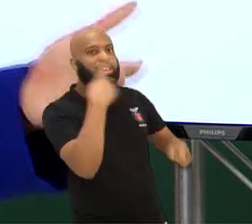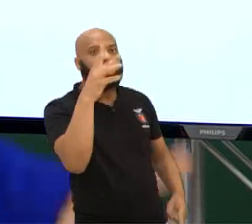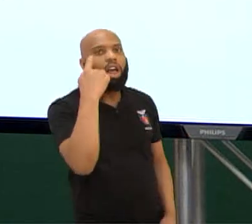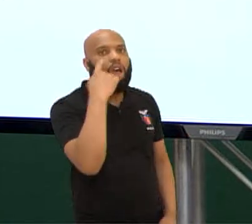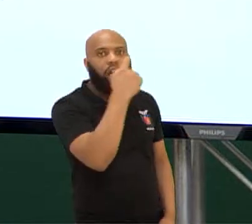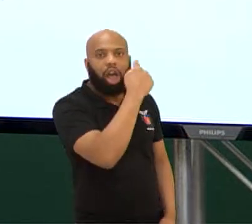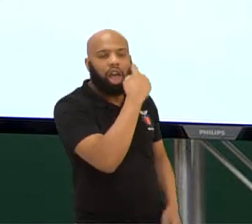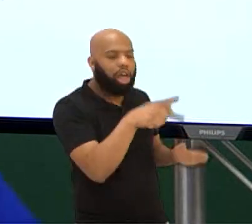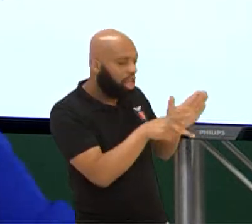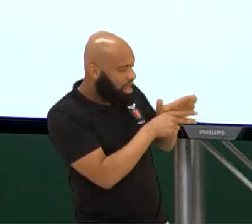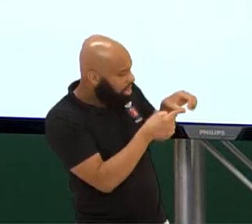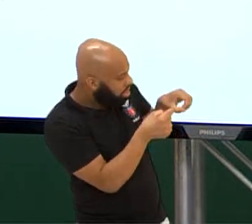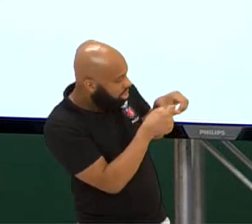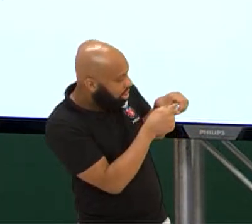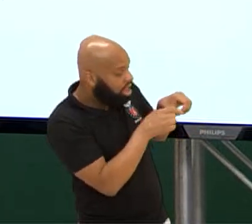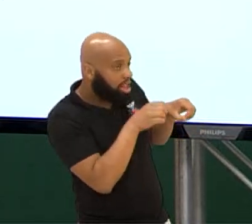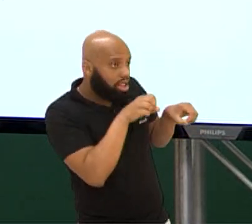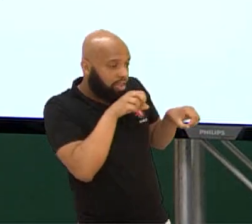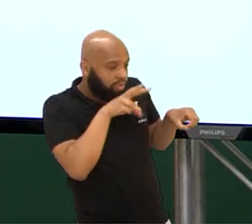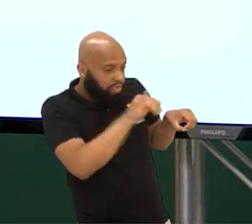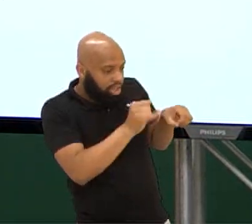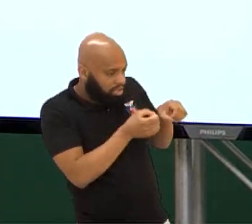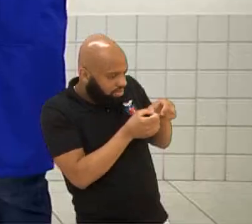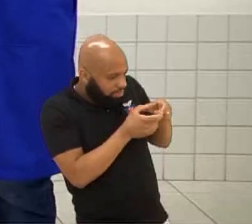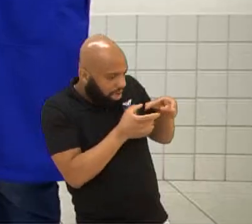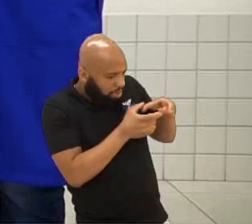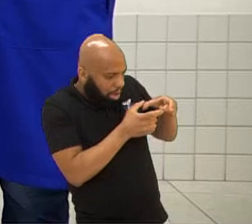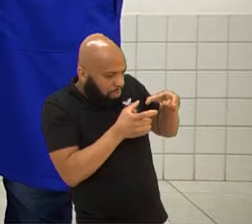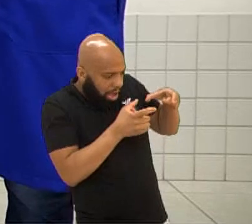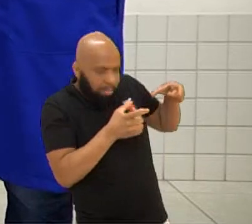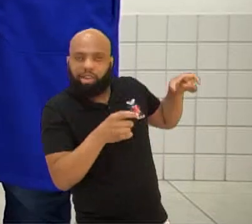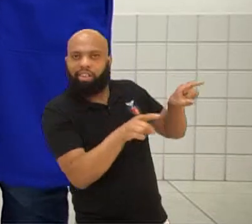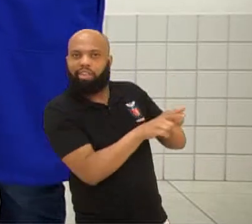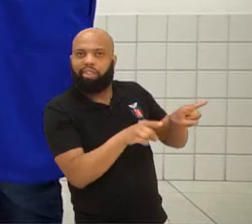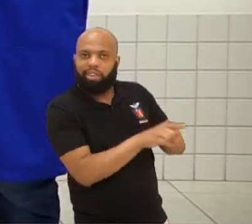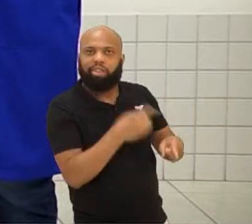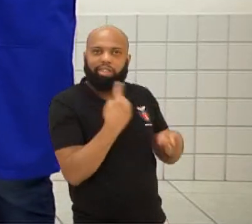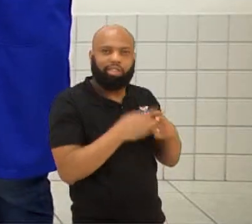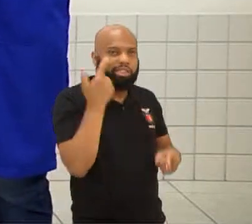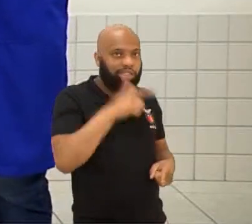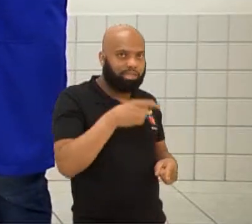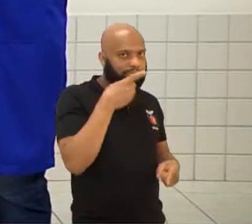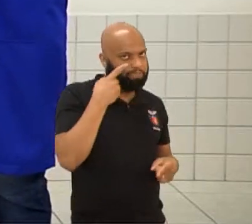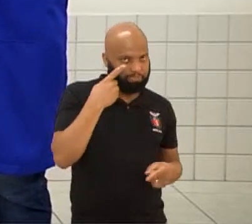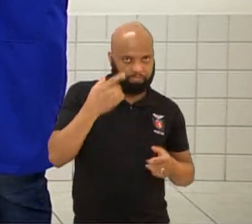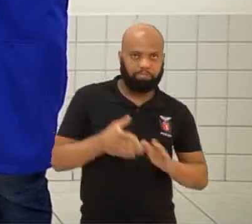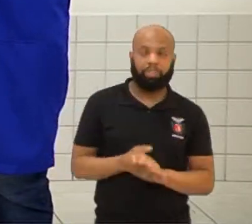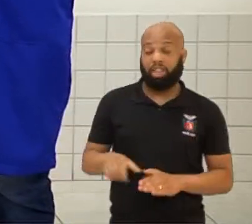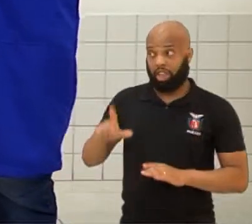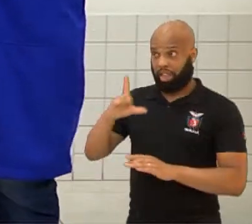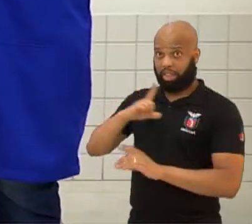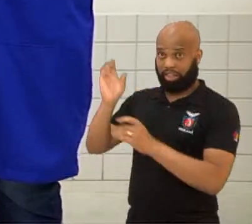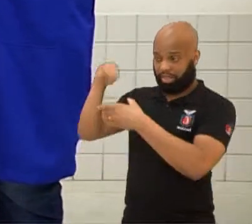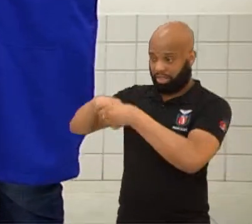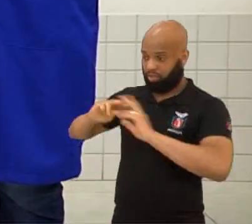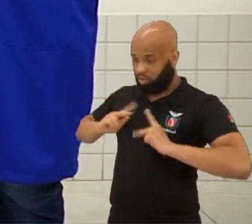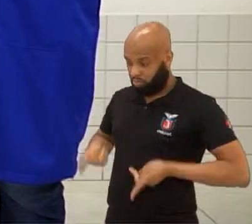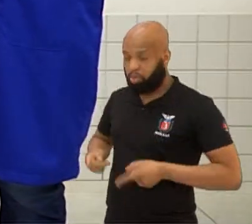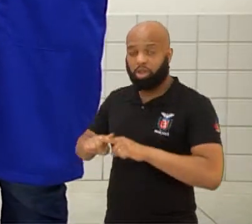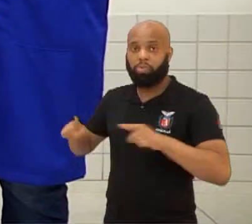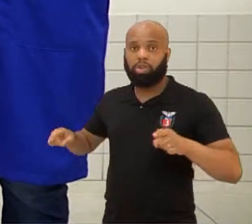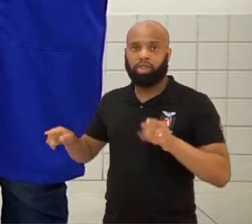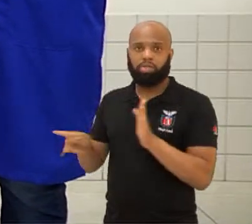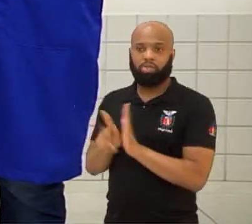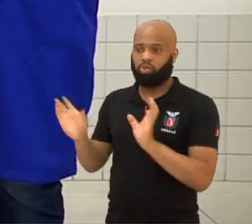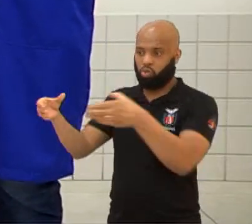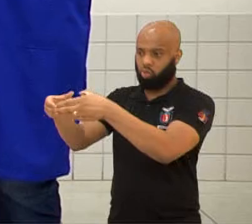dilatando gradativamente ao longo do tempo. Fica a dica para vocês aí. Isso a gente consegue verificar bem na espécie humana, só que, por exemplo, os felinos eles já têm